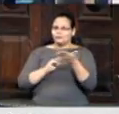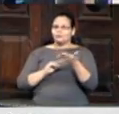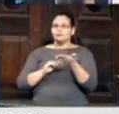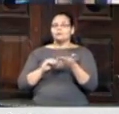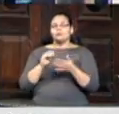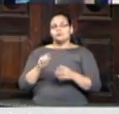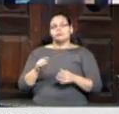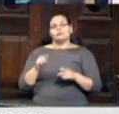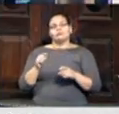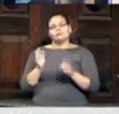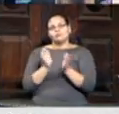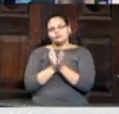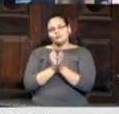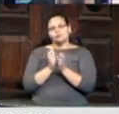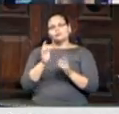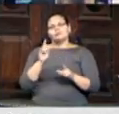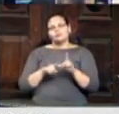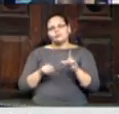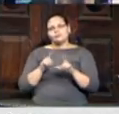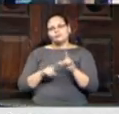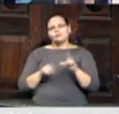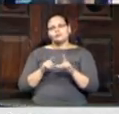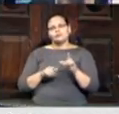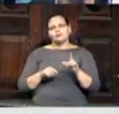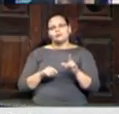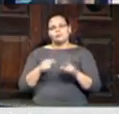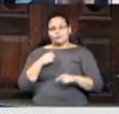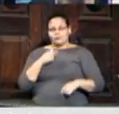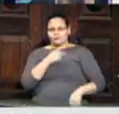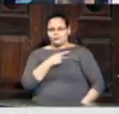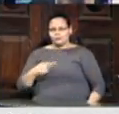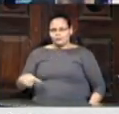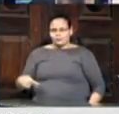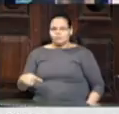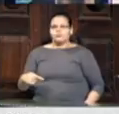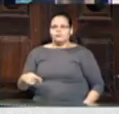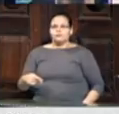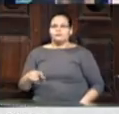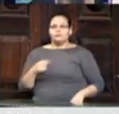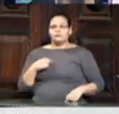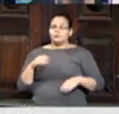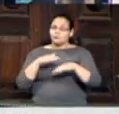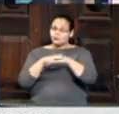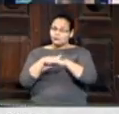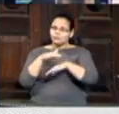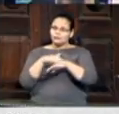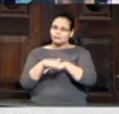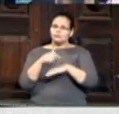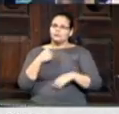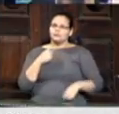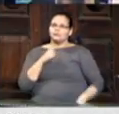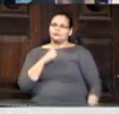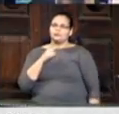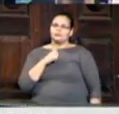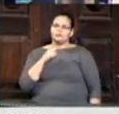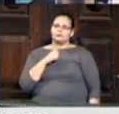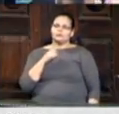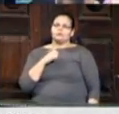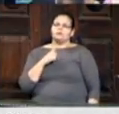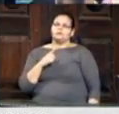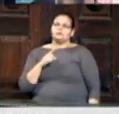para a Academia Goiana de Letras, da qual sou presidente, nessa noite eu só tenho que